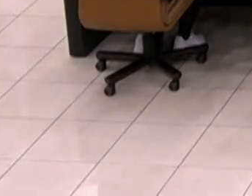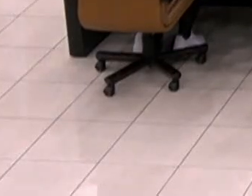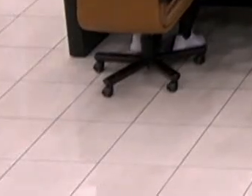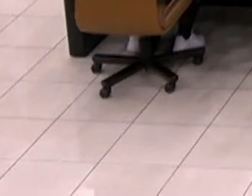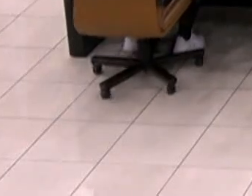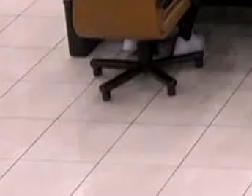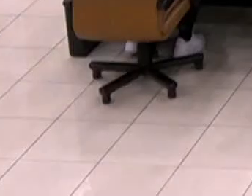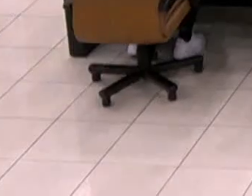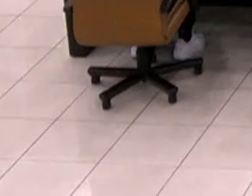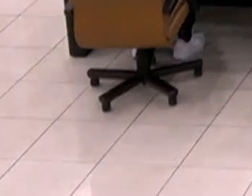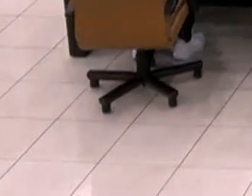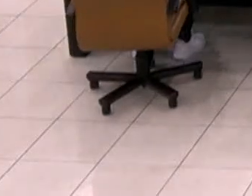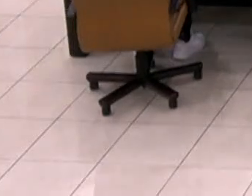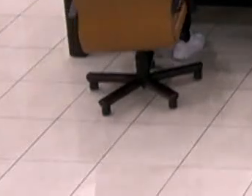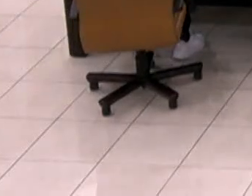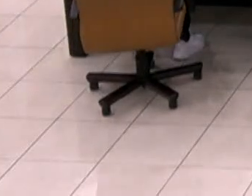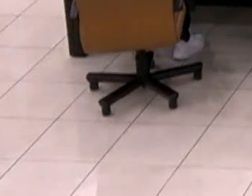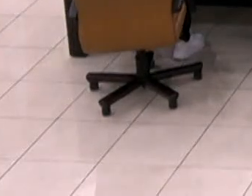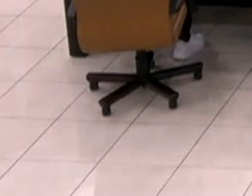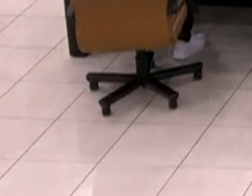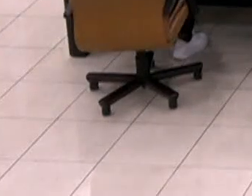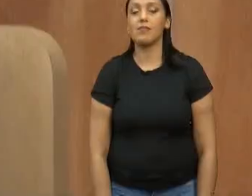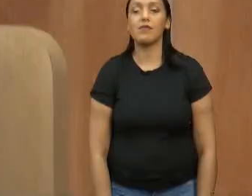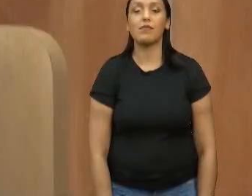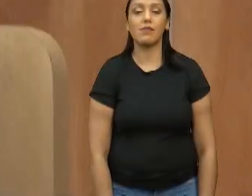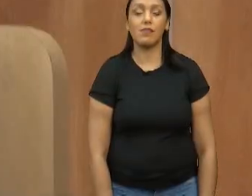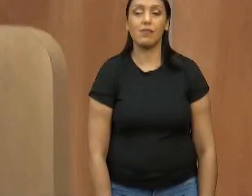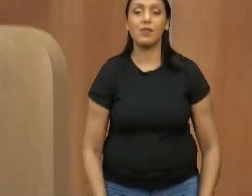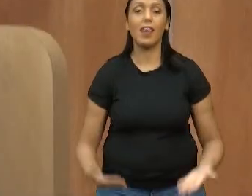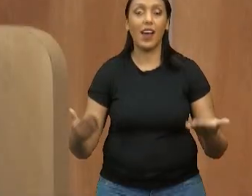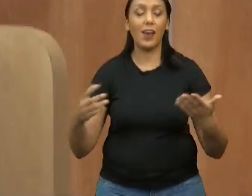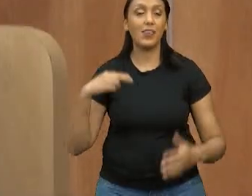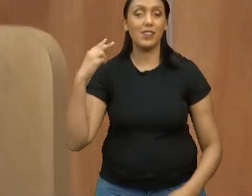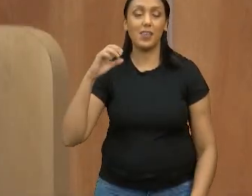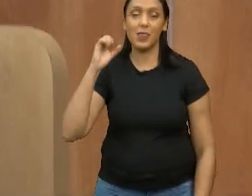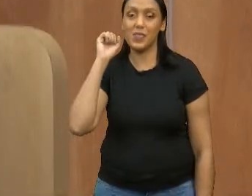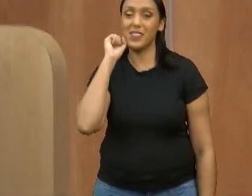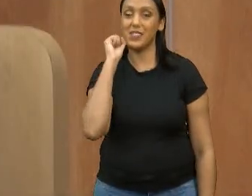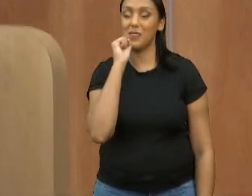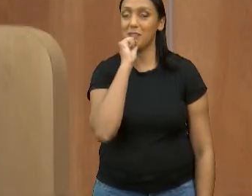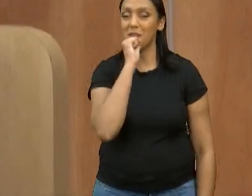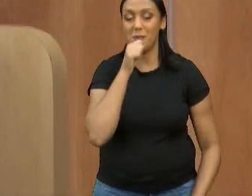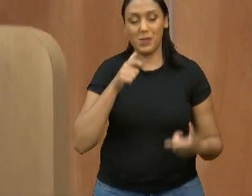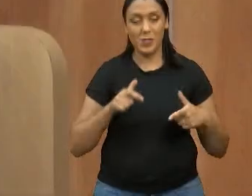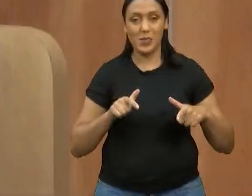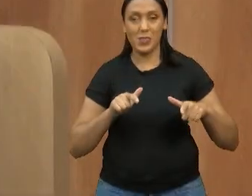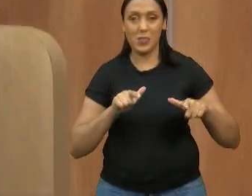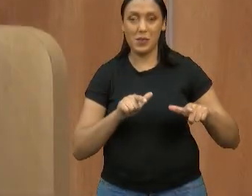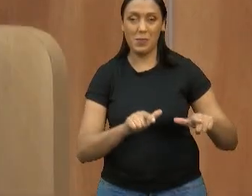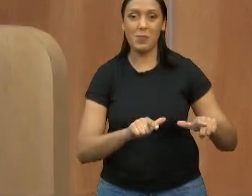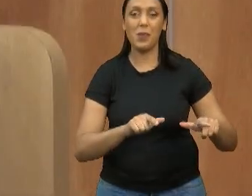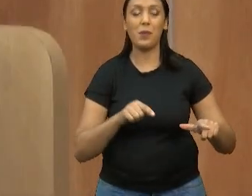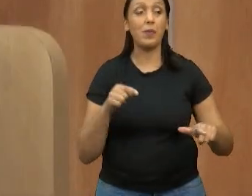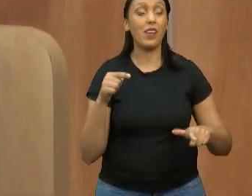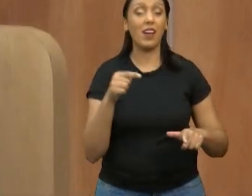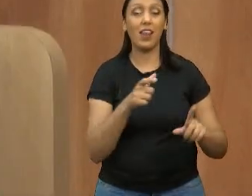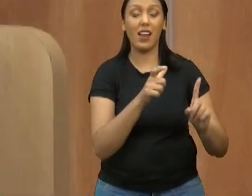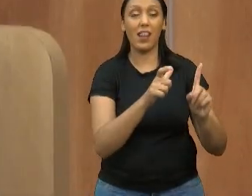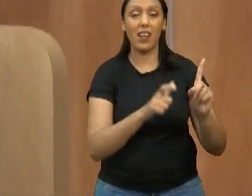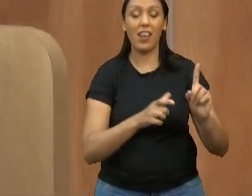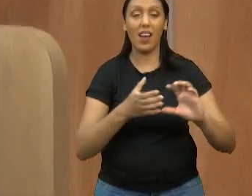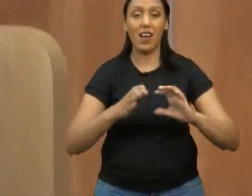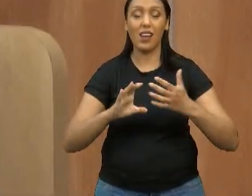Chamamos agora nosso vereador Silfar, do Cidade de Salvador, para entregar o diploma para o cantor e violinista